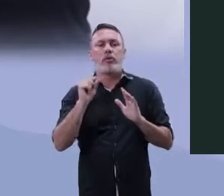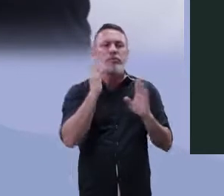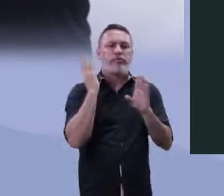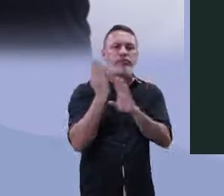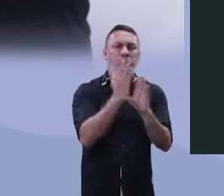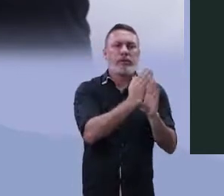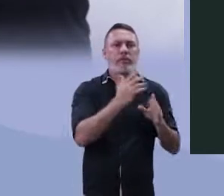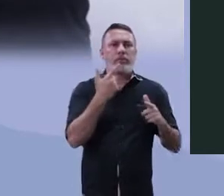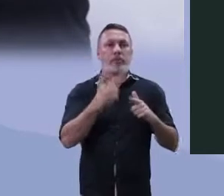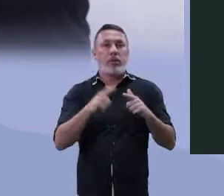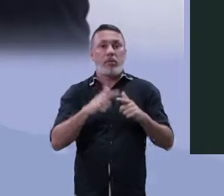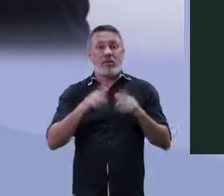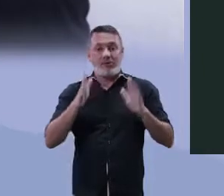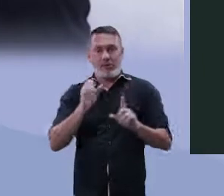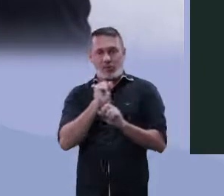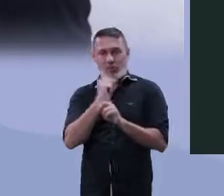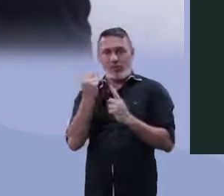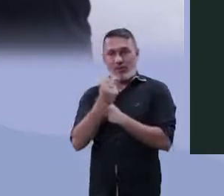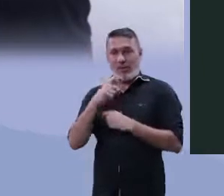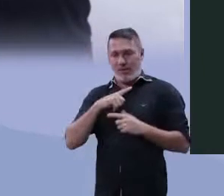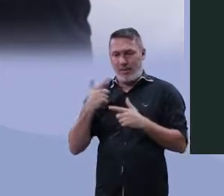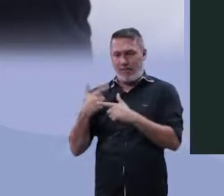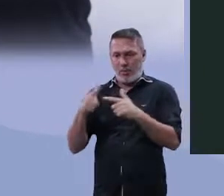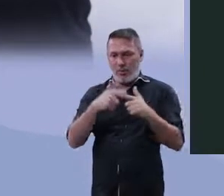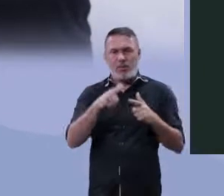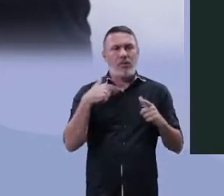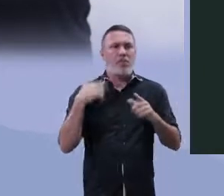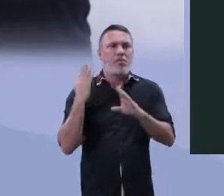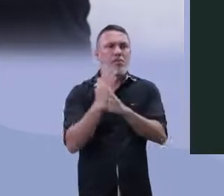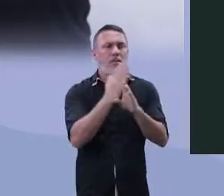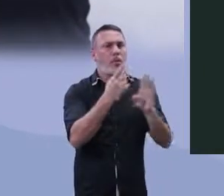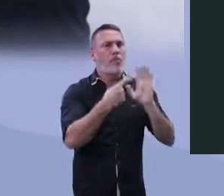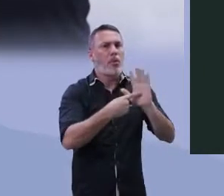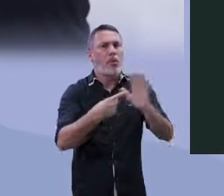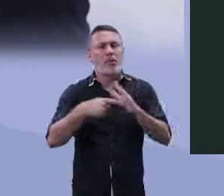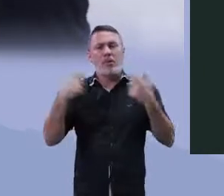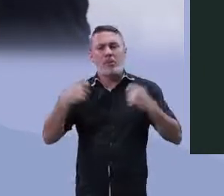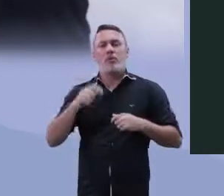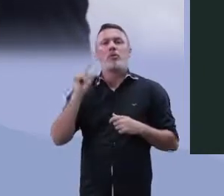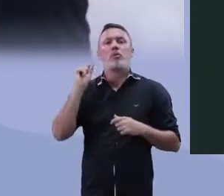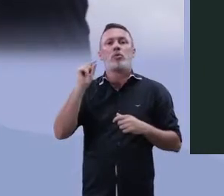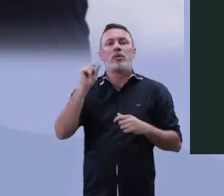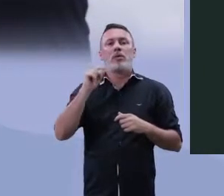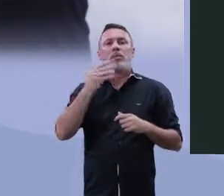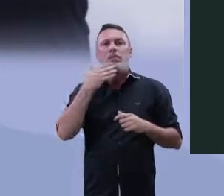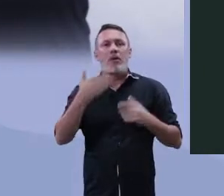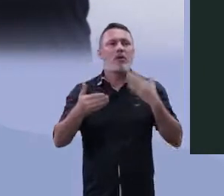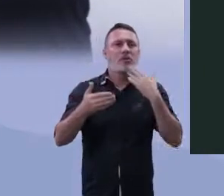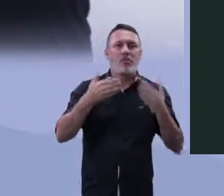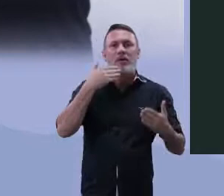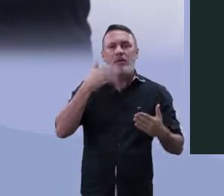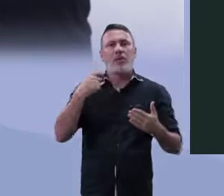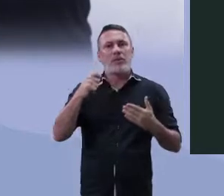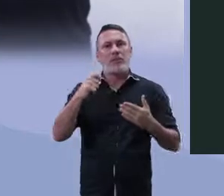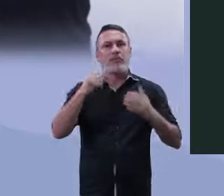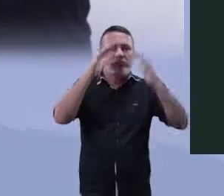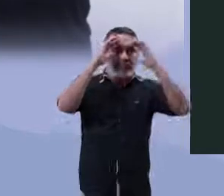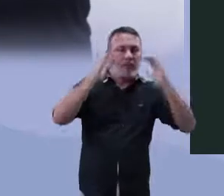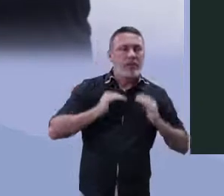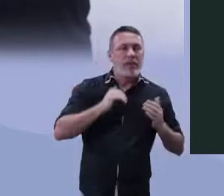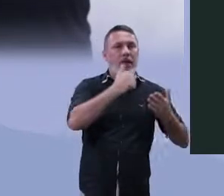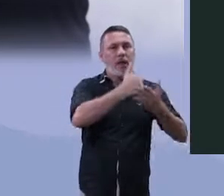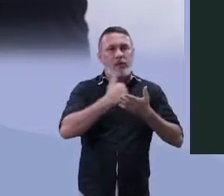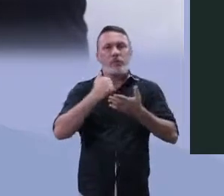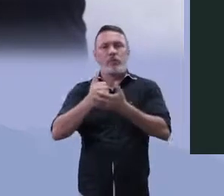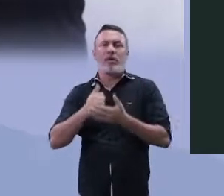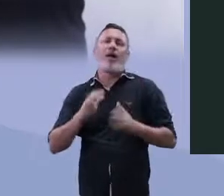de problemas dentro dessa sociedade, buscam exatamente fazer o quê? Fazer com que essas demandas elas sejam atendidas. É